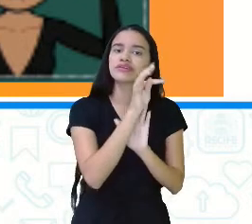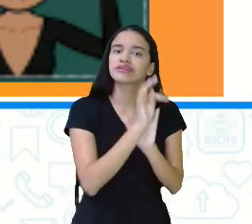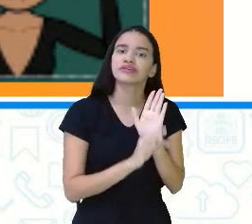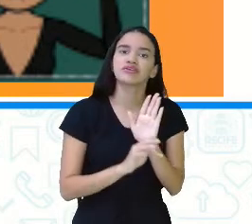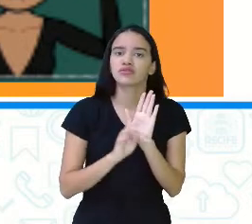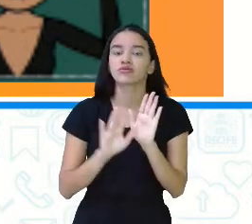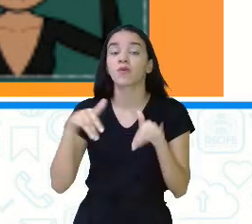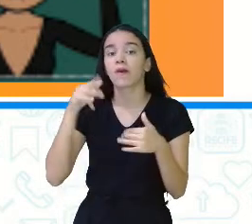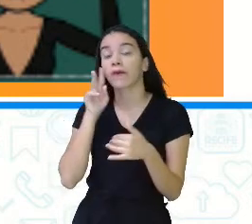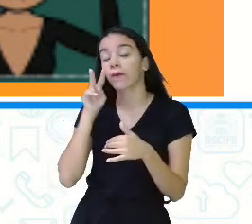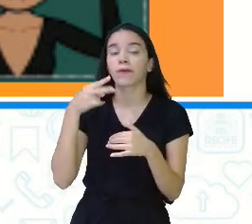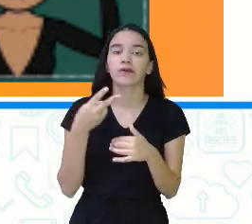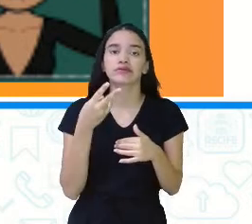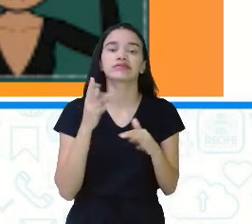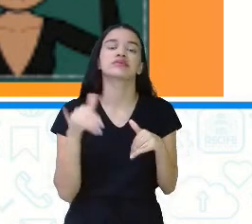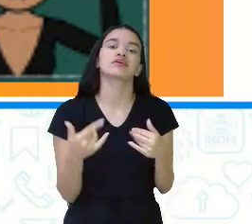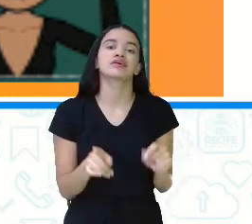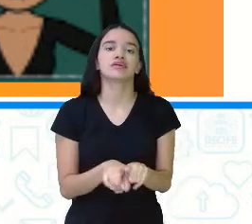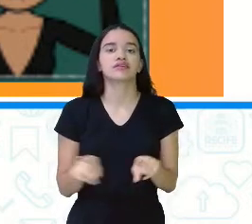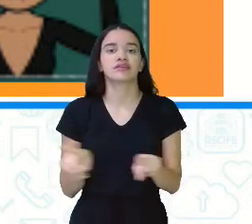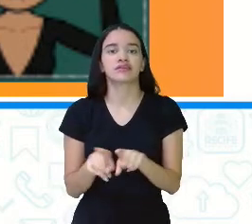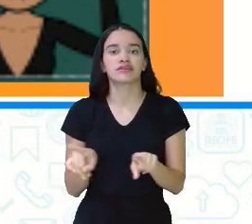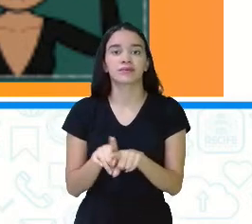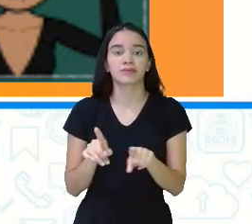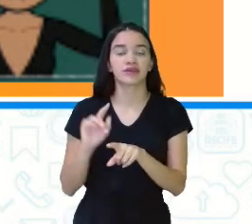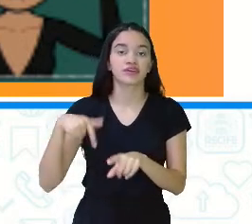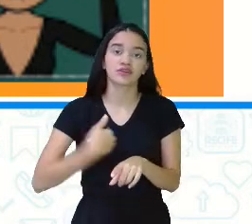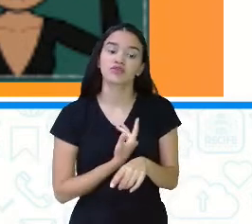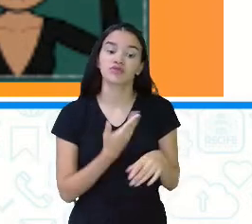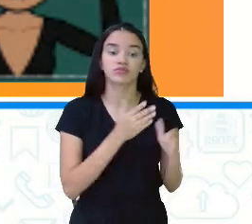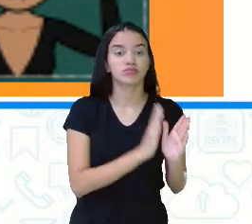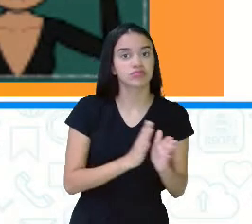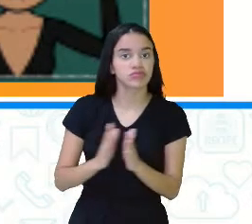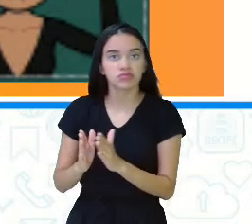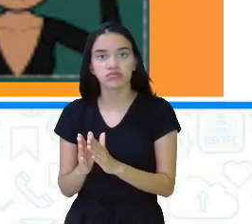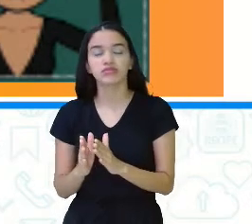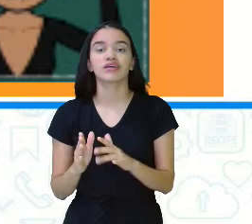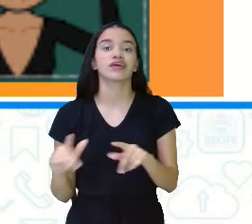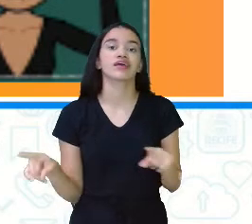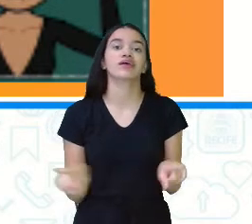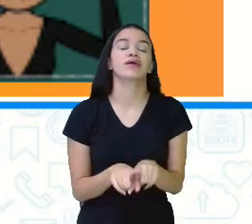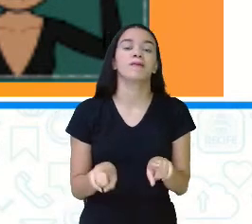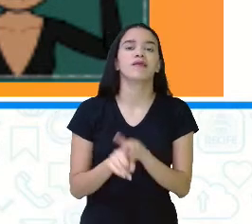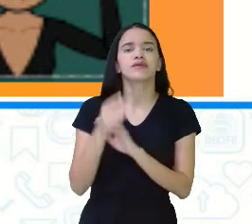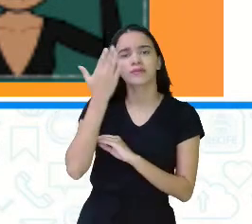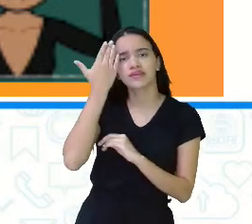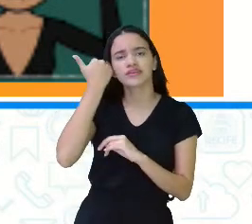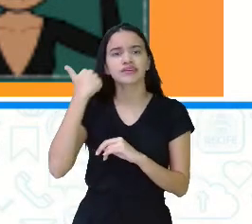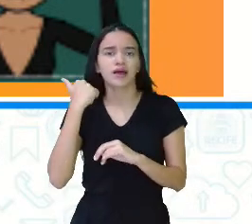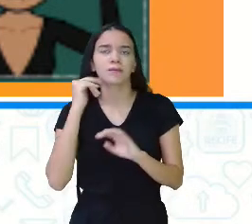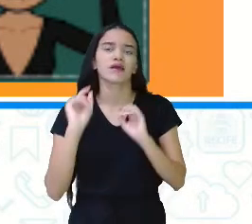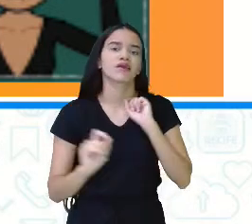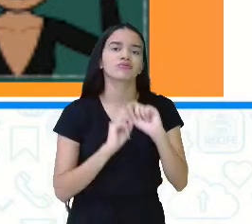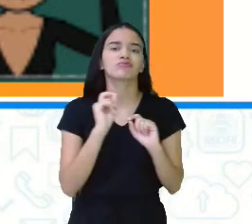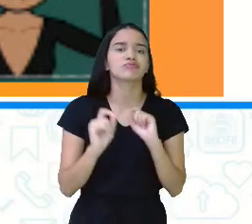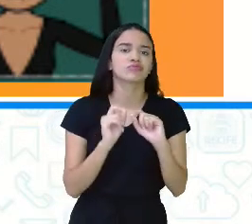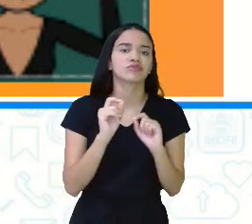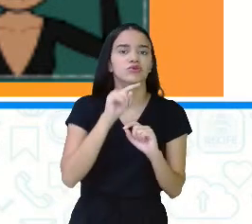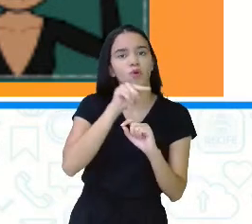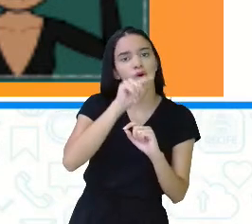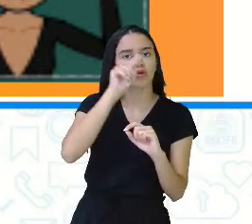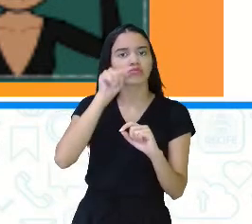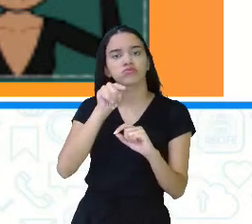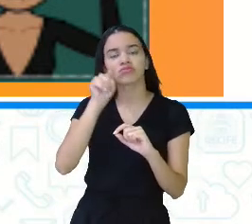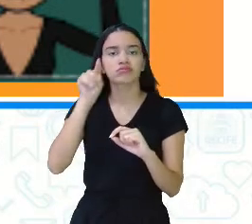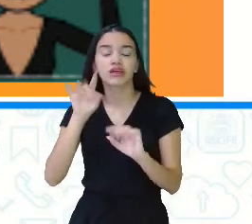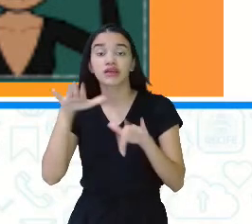divulgação científica, que a gente tem feito isso nesta sequência, e saber aí quais são os sinais de pontuação,